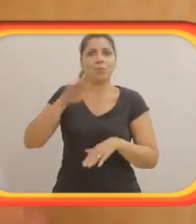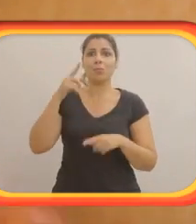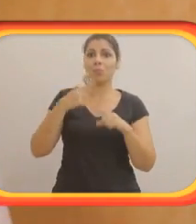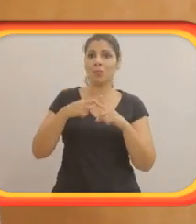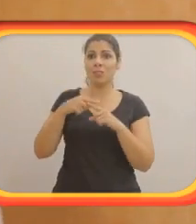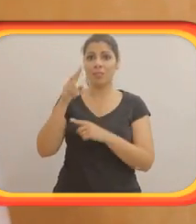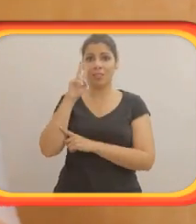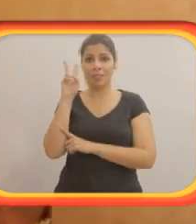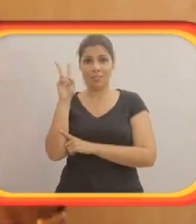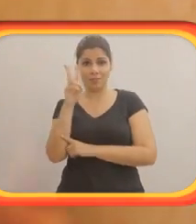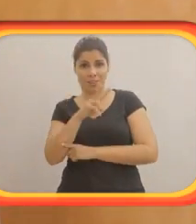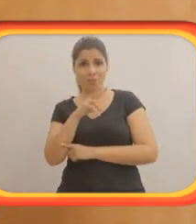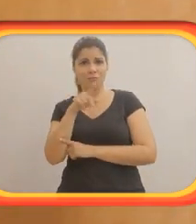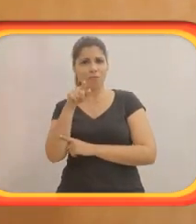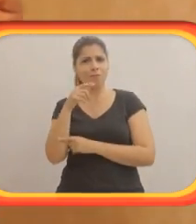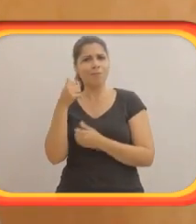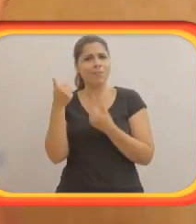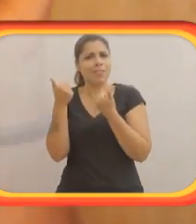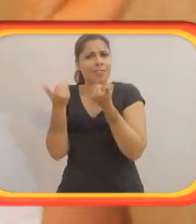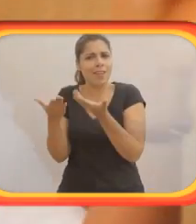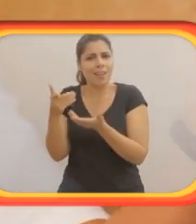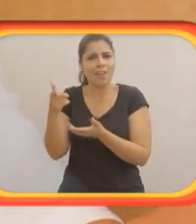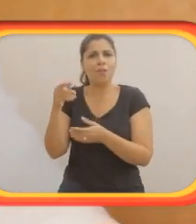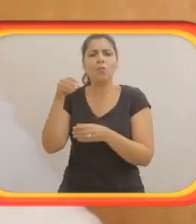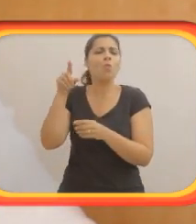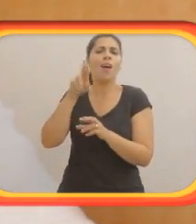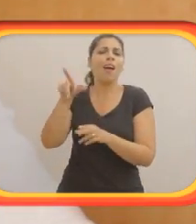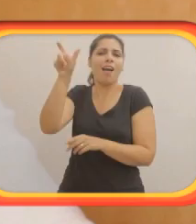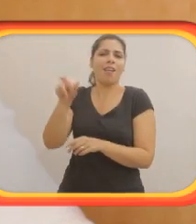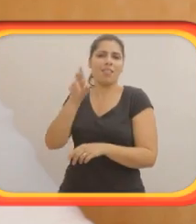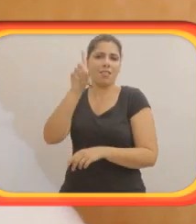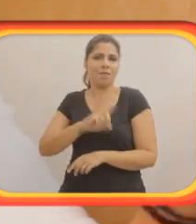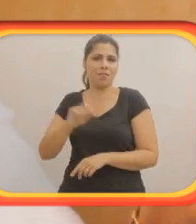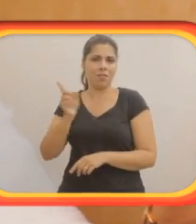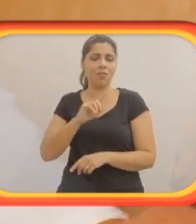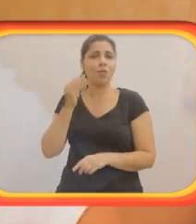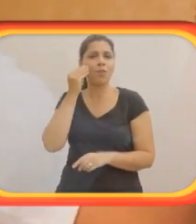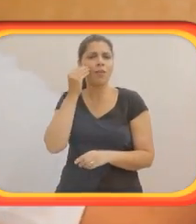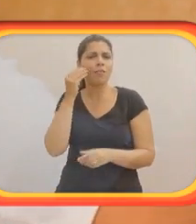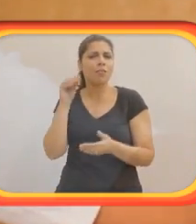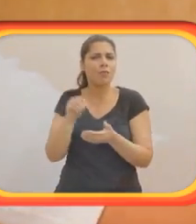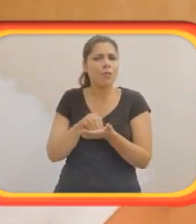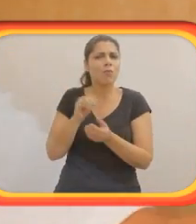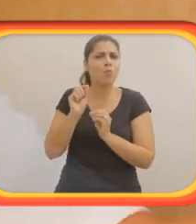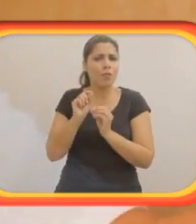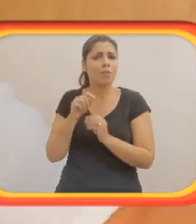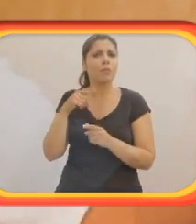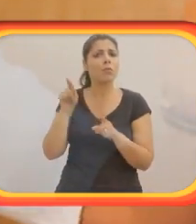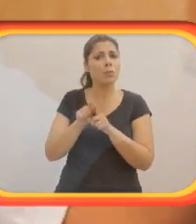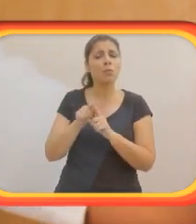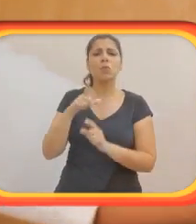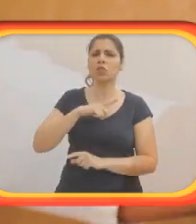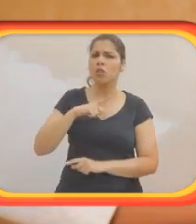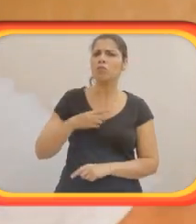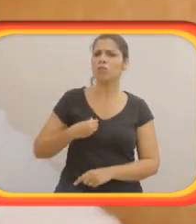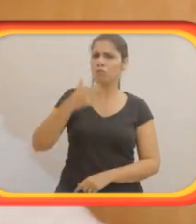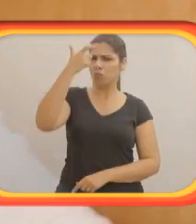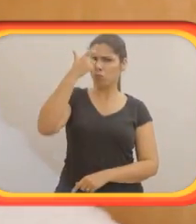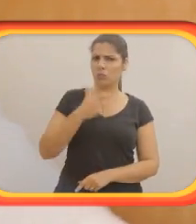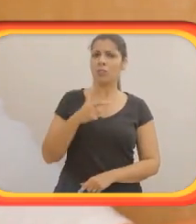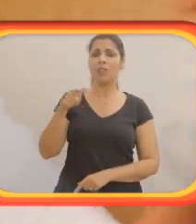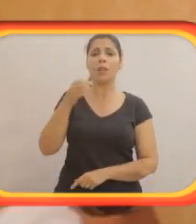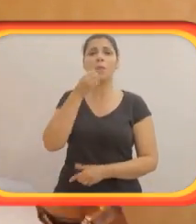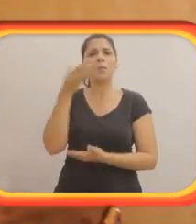aí isso vai ajudar que ele se solte mais, porque ele está vendo que você está atento a ele, não na deficiência, não no que